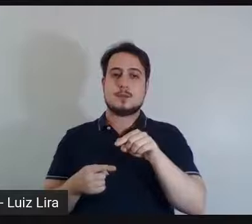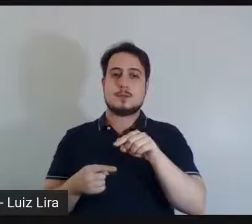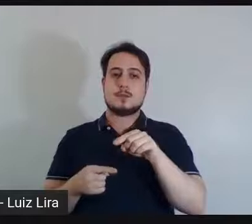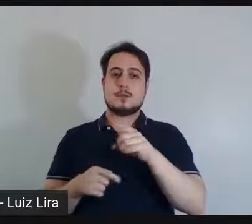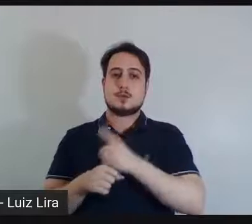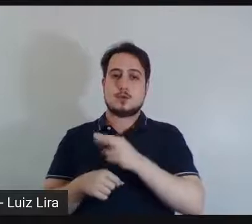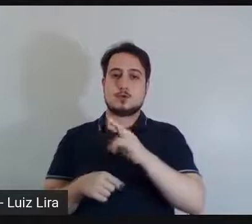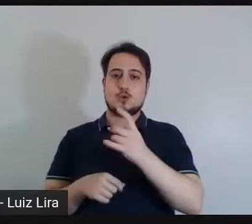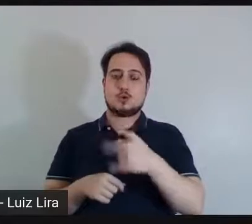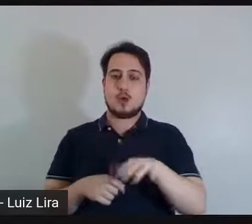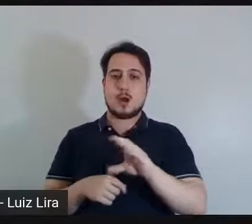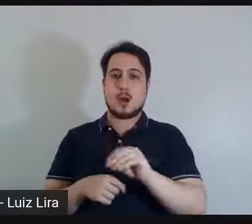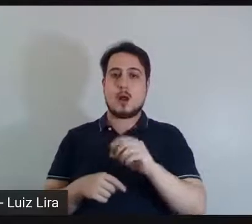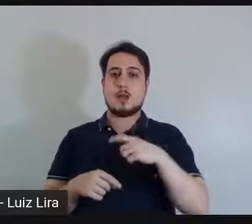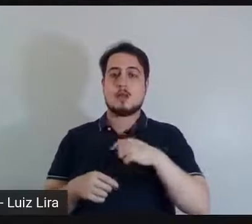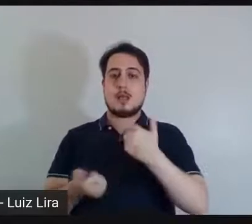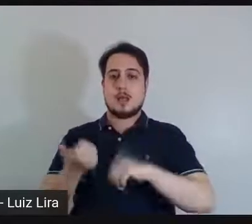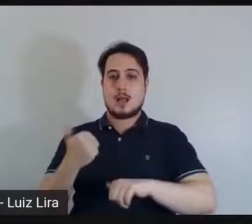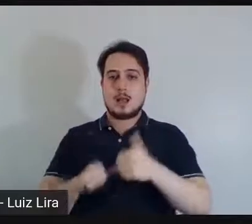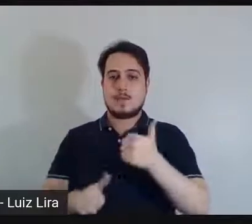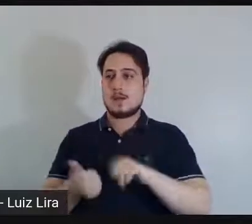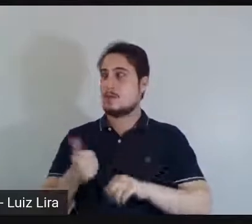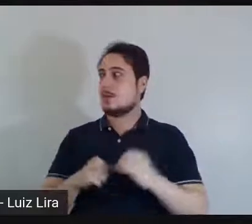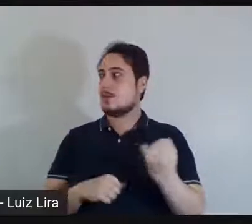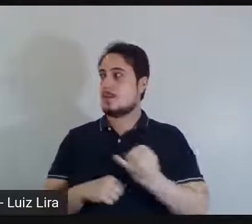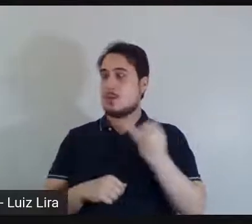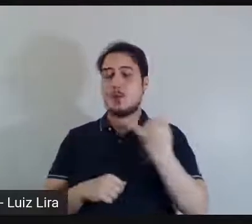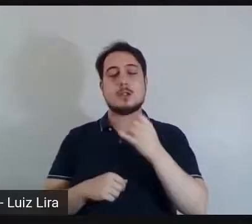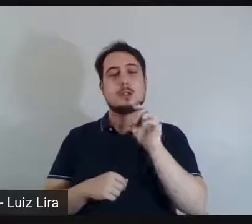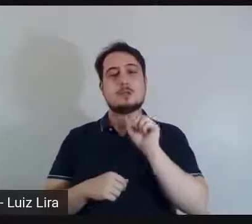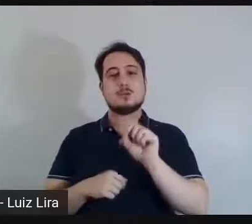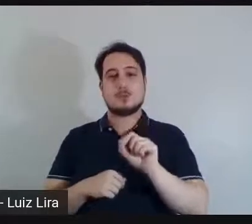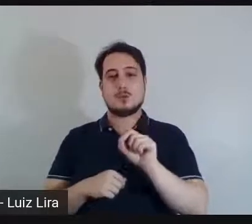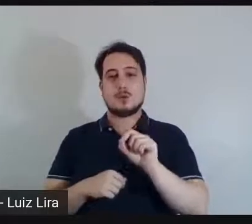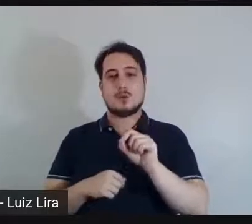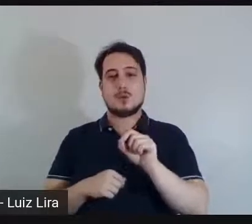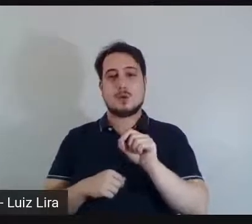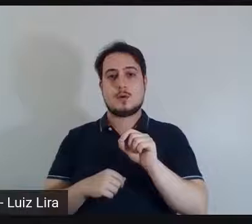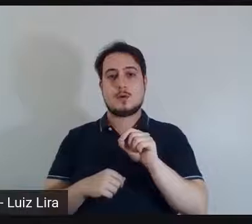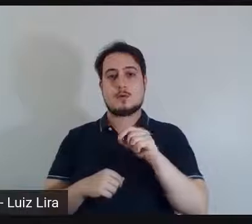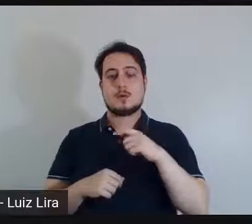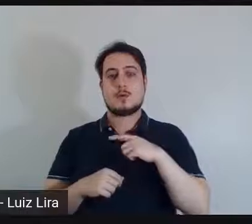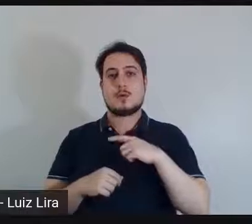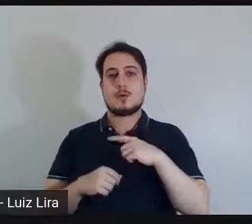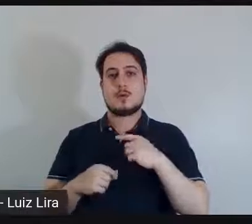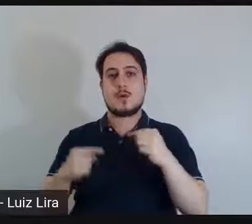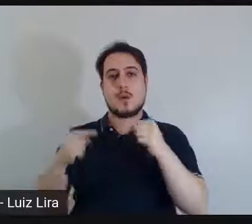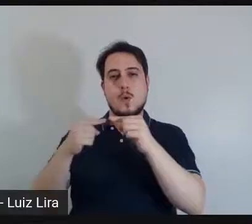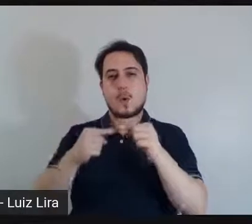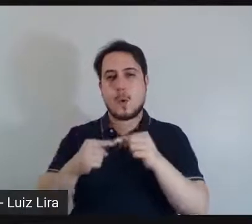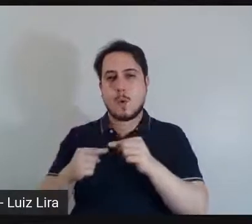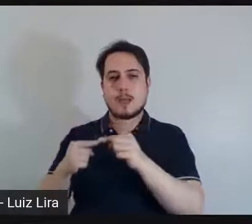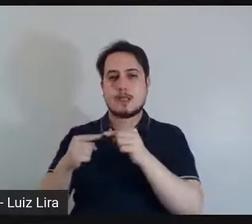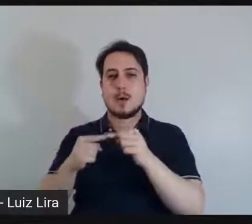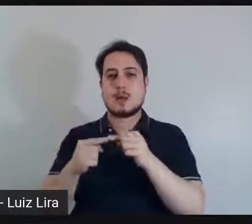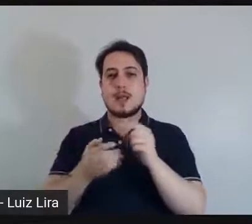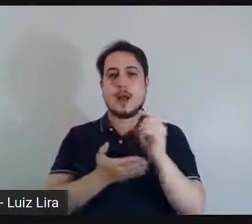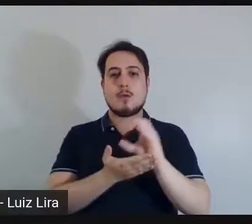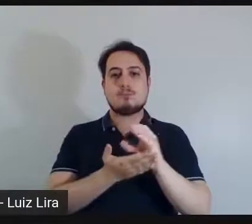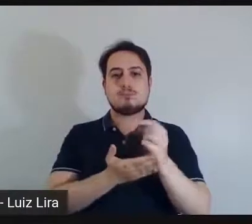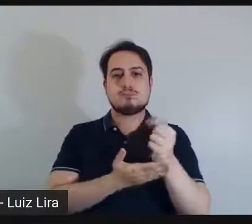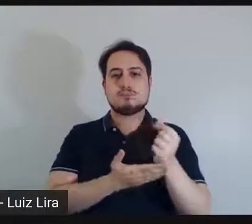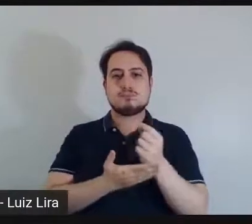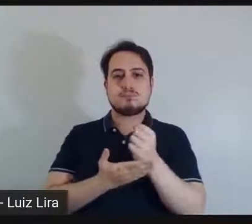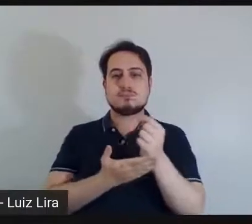João, da avaliação importante e o casamento entre orçamento,